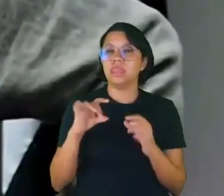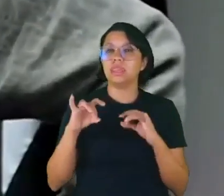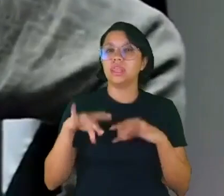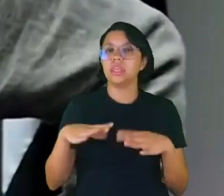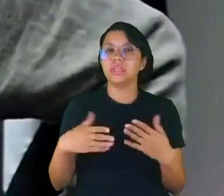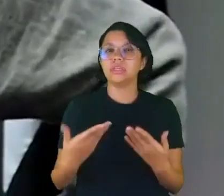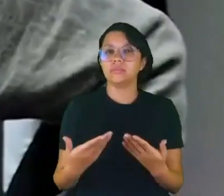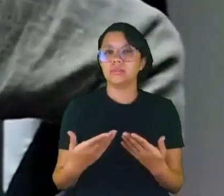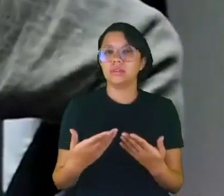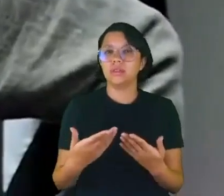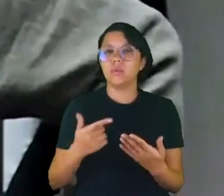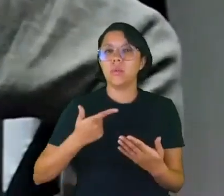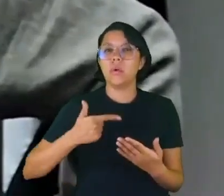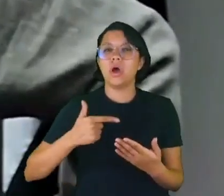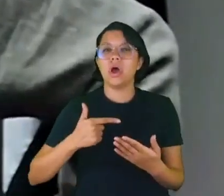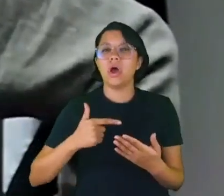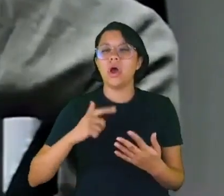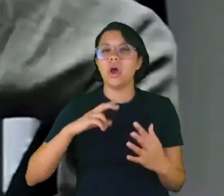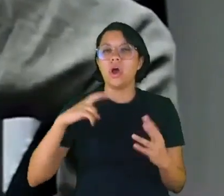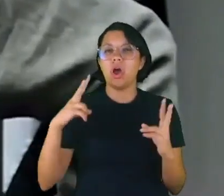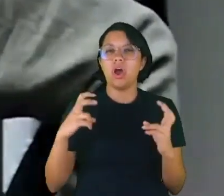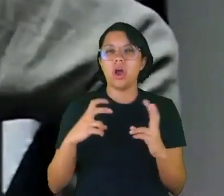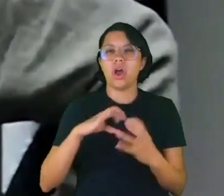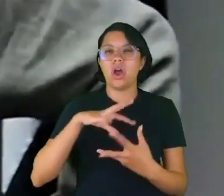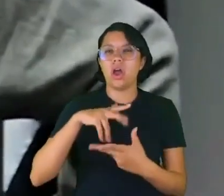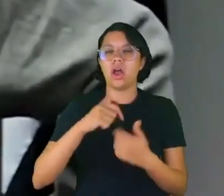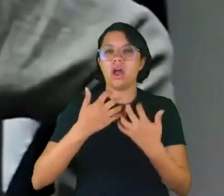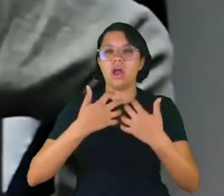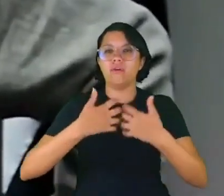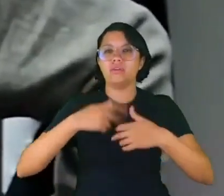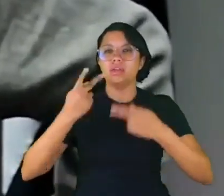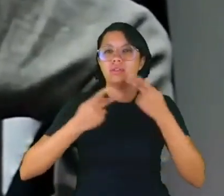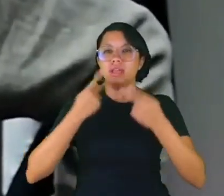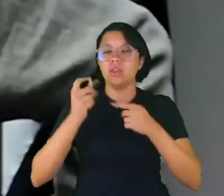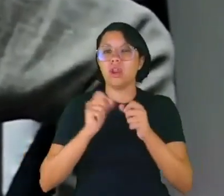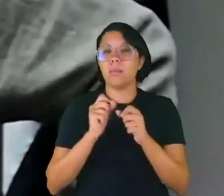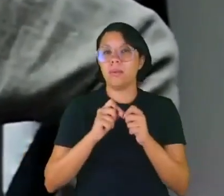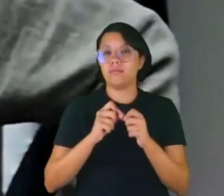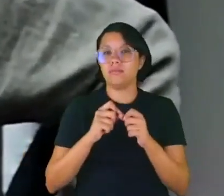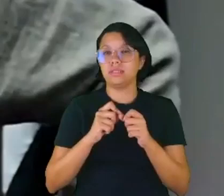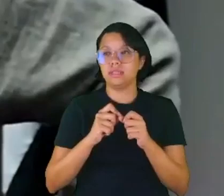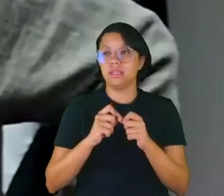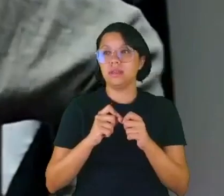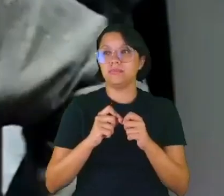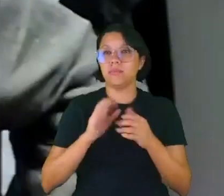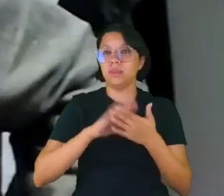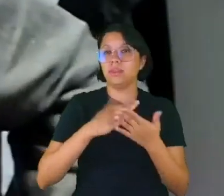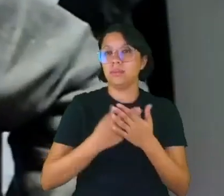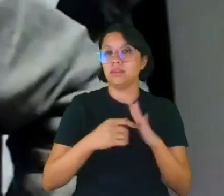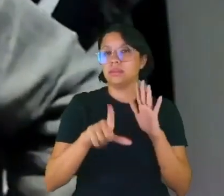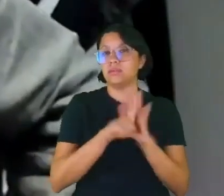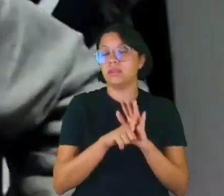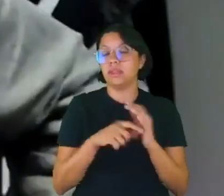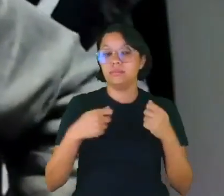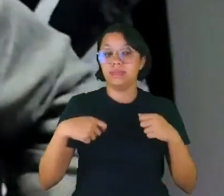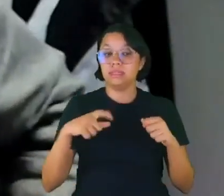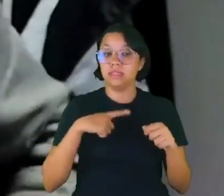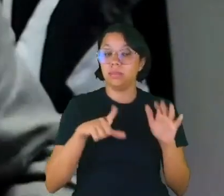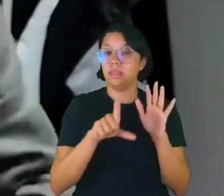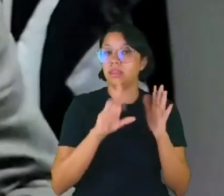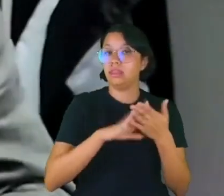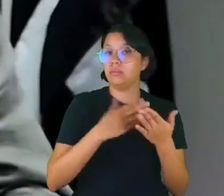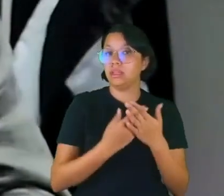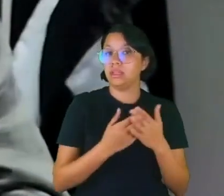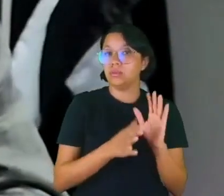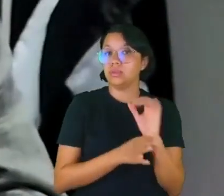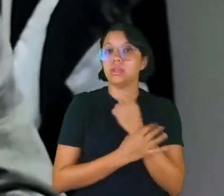deixamos, então, com a Segunda Guerra, de ter uma função declaratória para fazer uma interpretação da lei. E que a gente precisa ter uma interpretação segura,